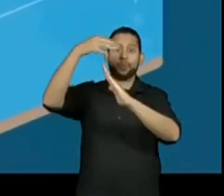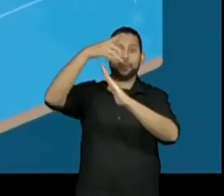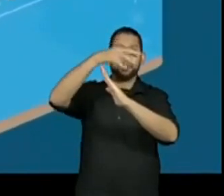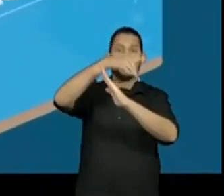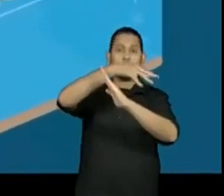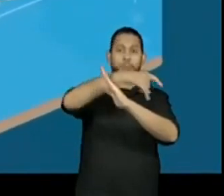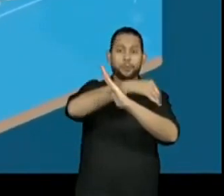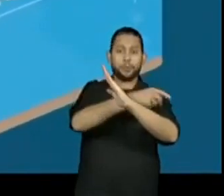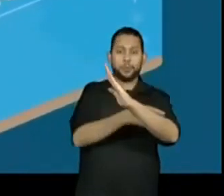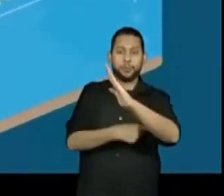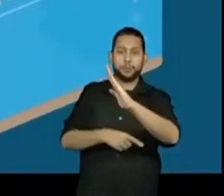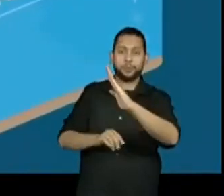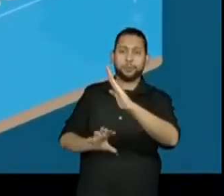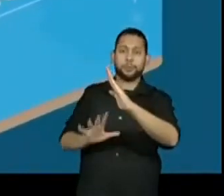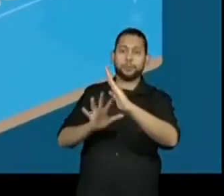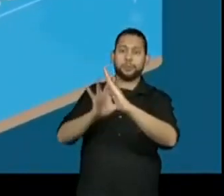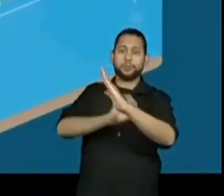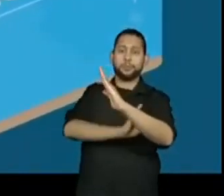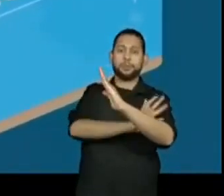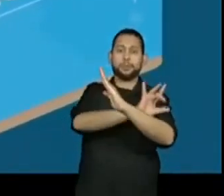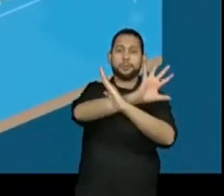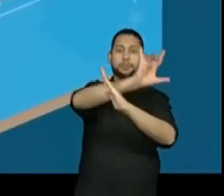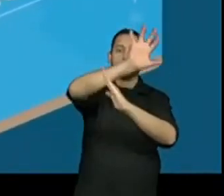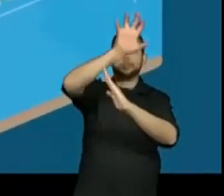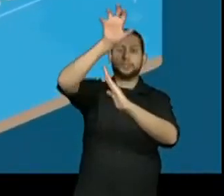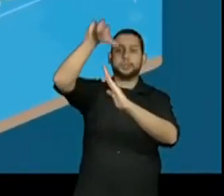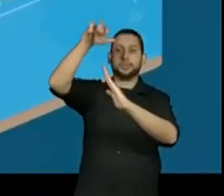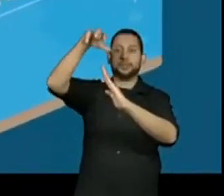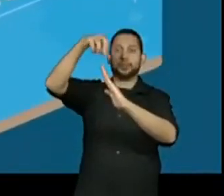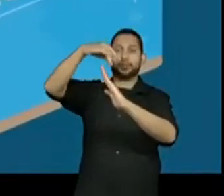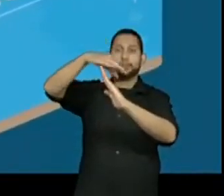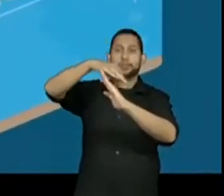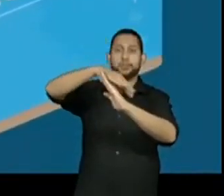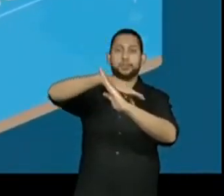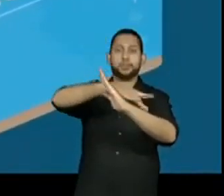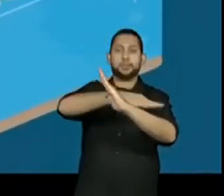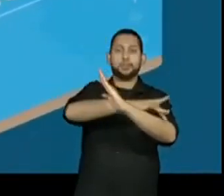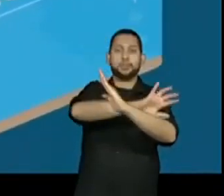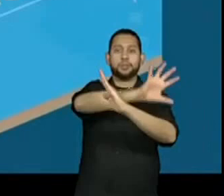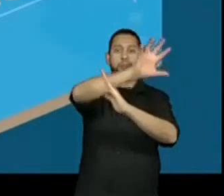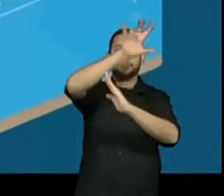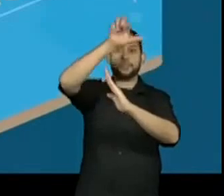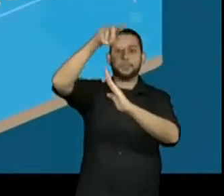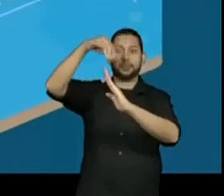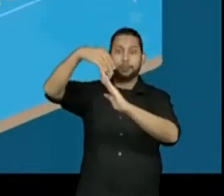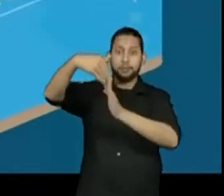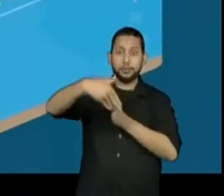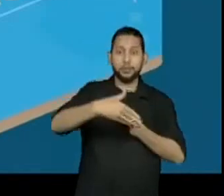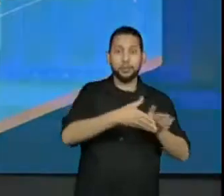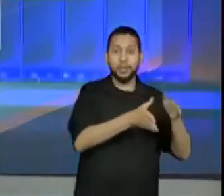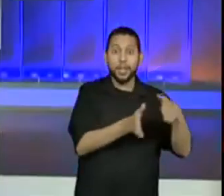água escoa, concentrando em um único ponto, formando um rio principal.